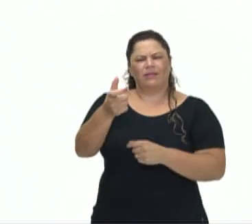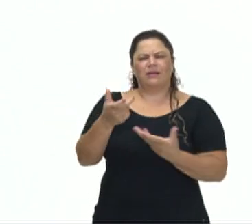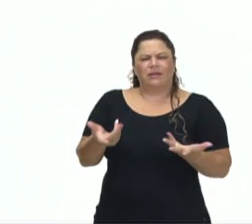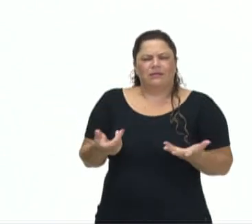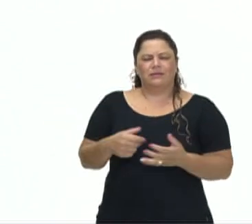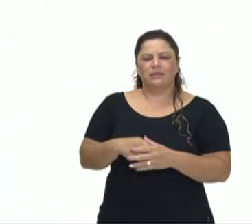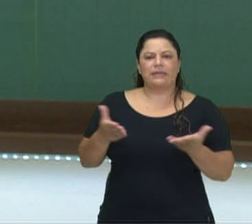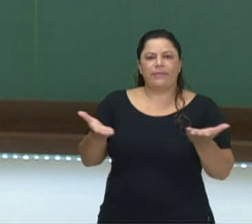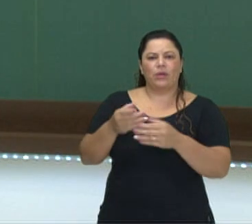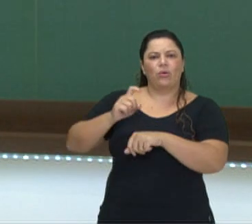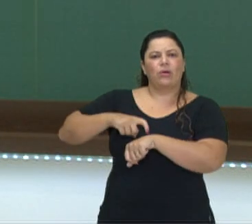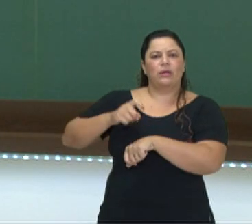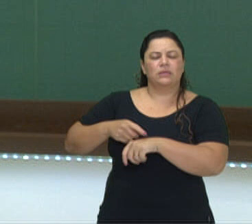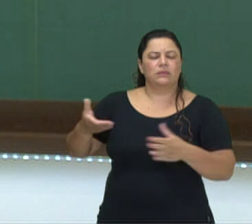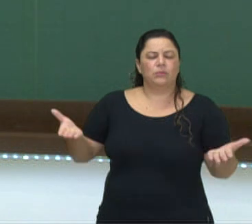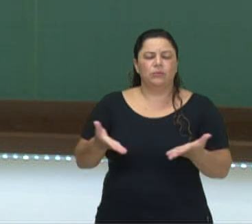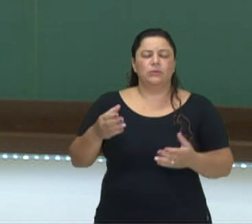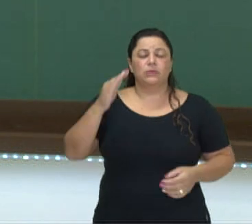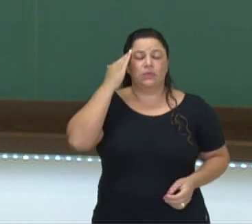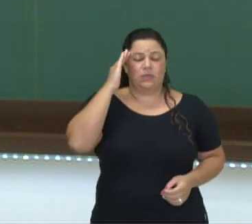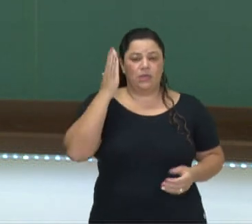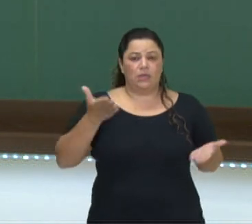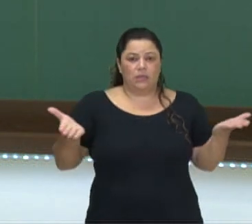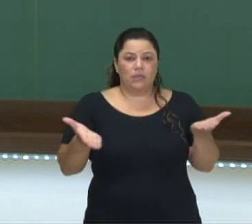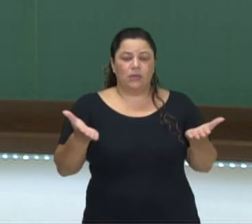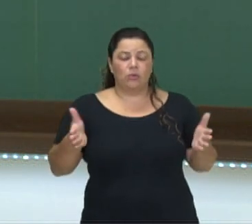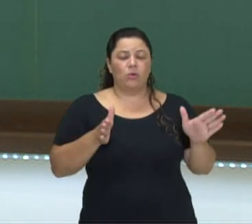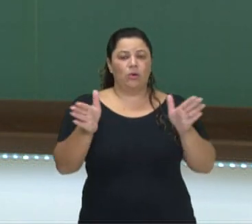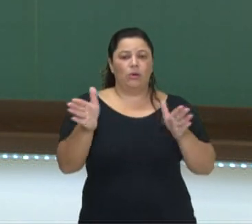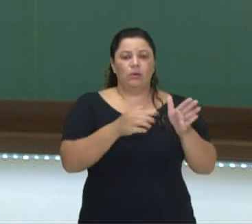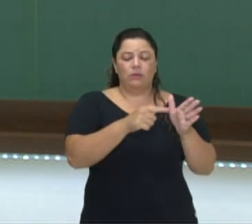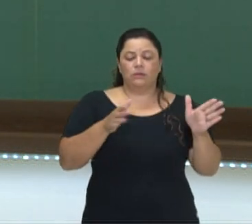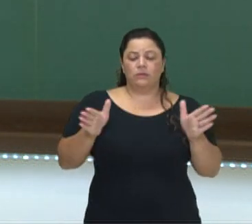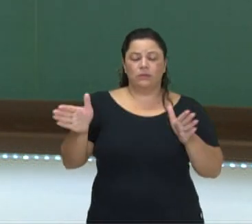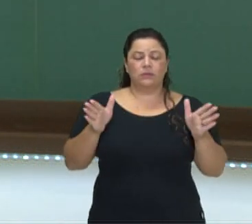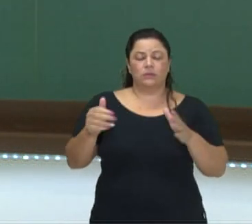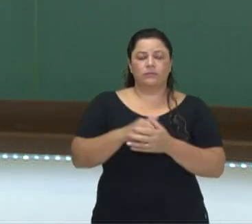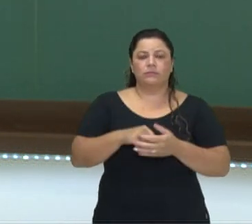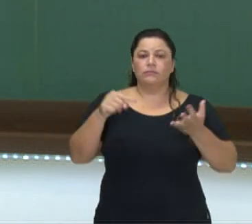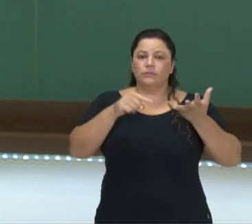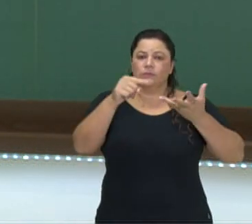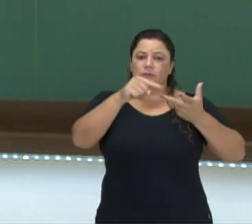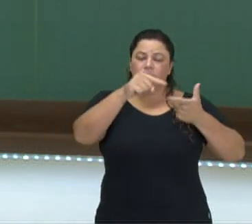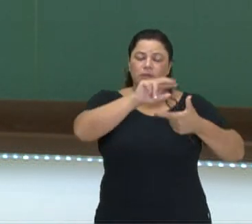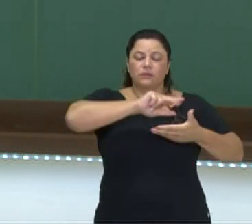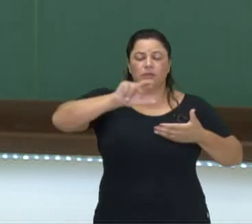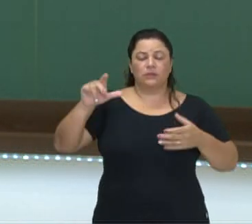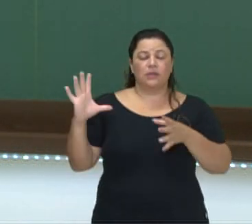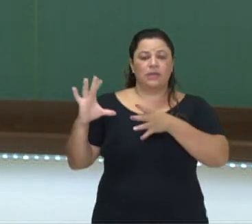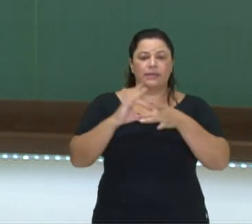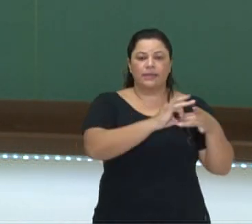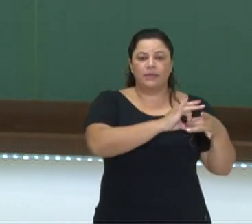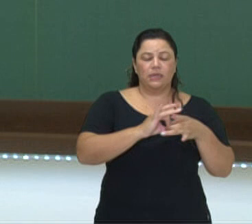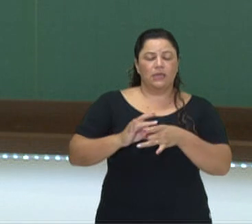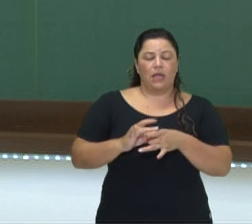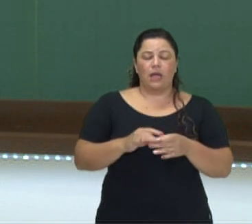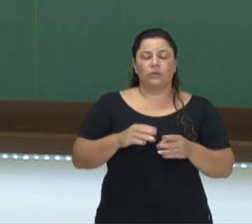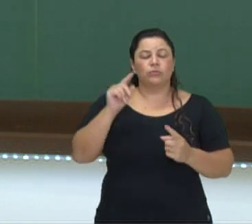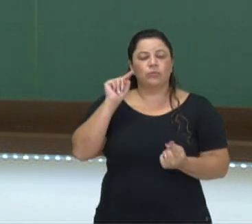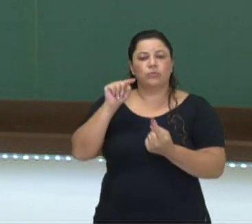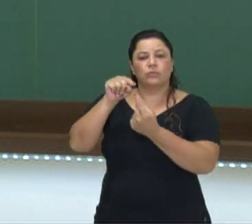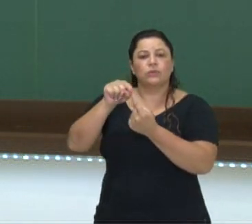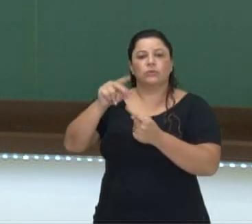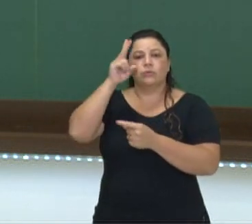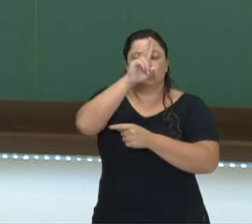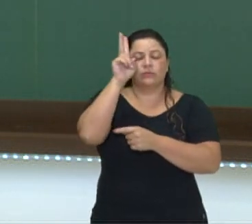nesse momento? O que nós temos que entender nesse momento? Que a diversidade está ligada a fatores históricos e até mesmo a forma